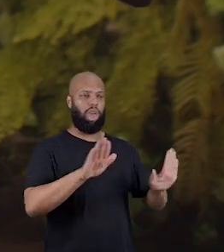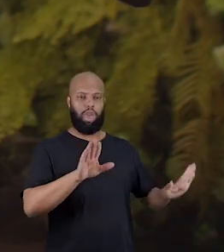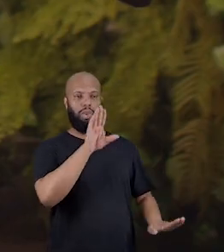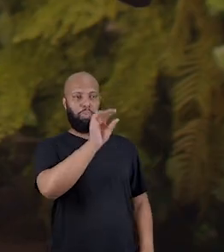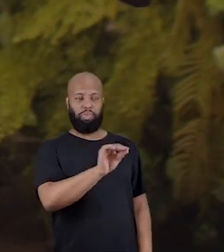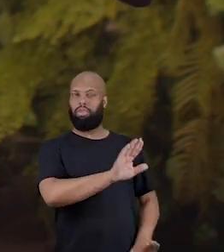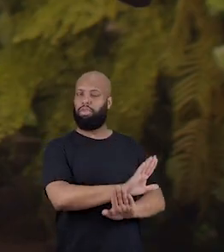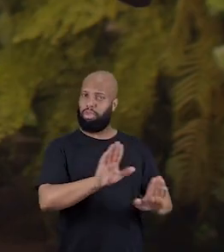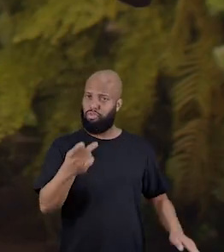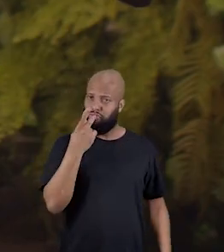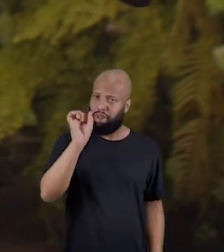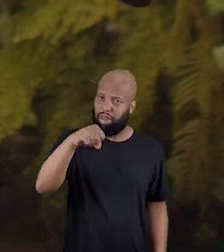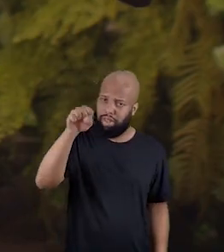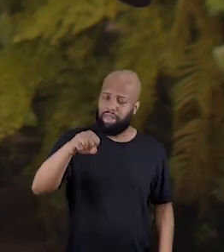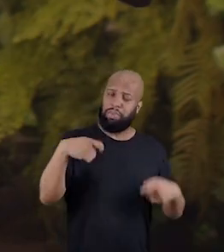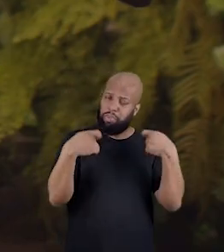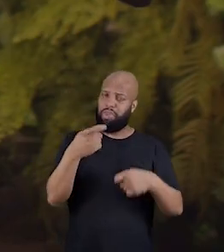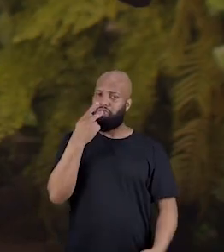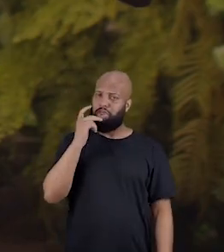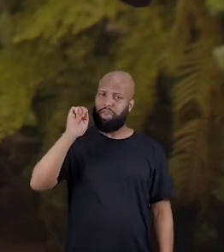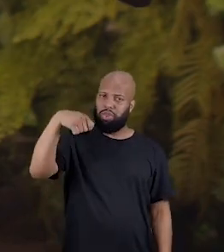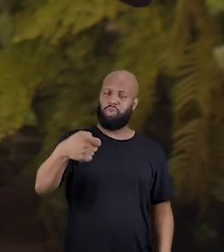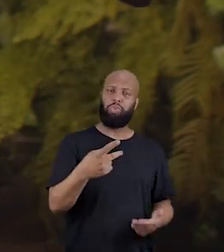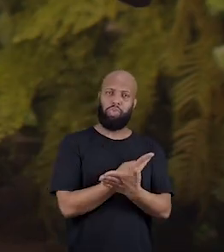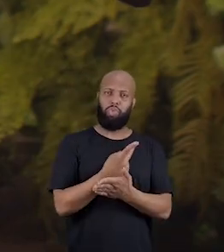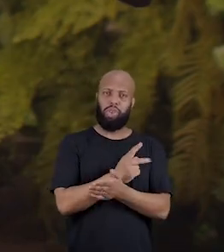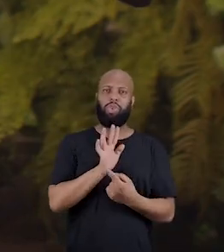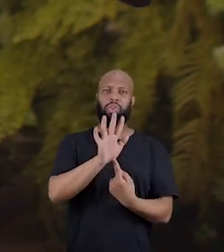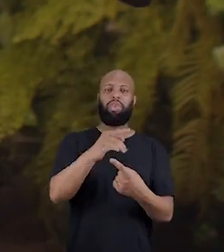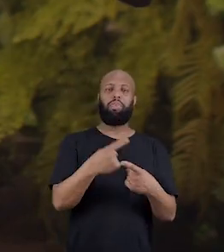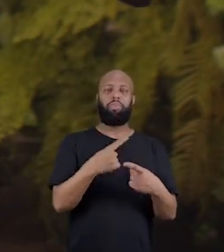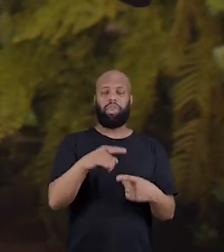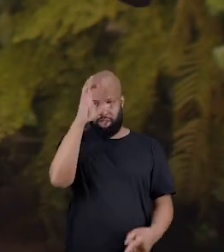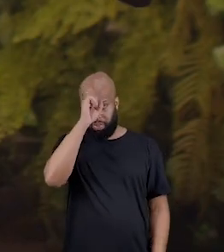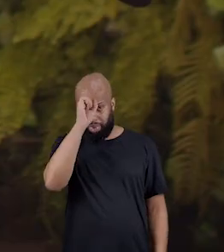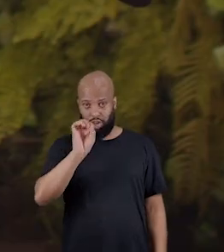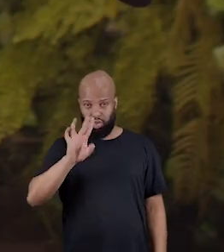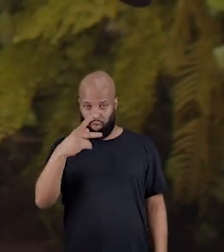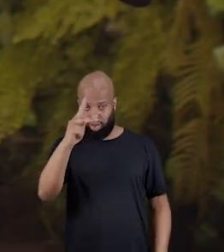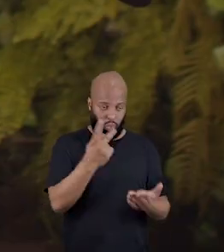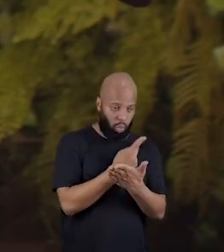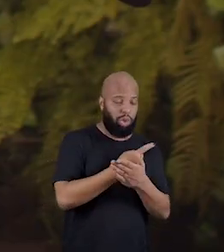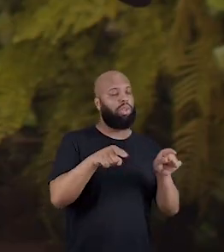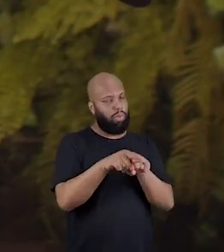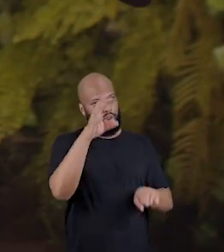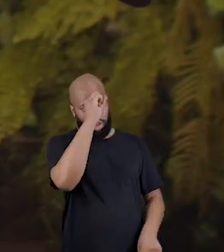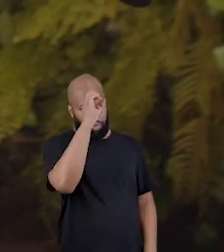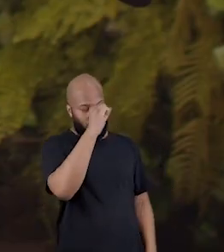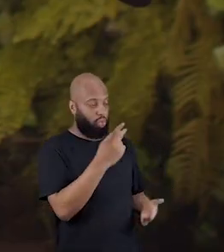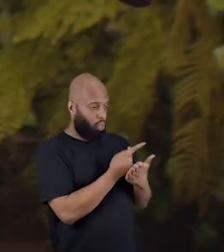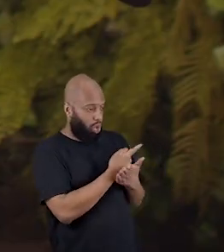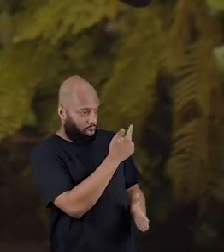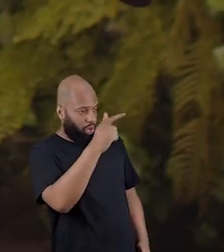errei, não se fala mais isso. Não, se fala sim, tá tudo bem falar sobre isso. Sim. Tá tudo bem dar luz para isso. Porque você não aprende só com os seus erros, você aprende com o